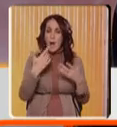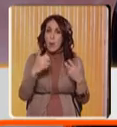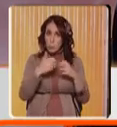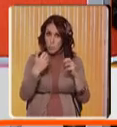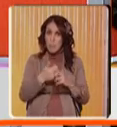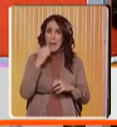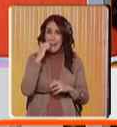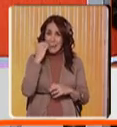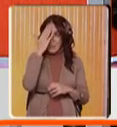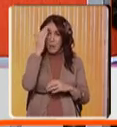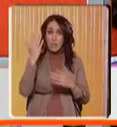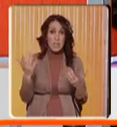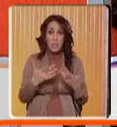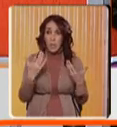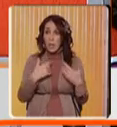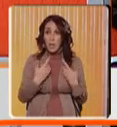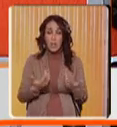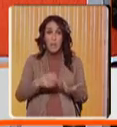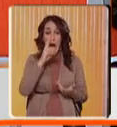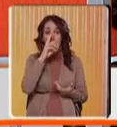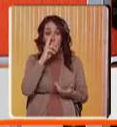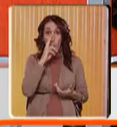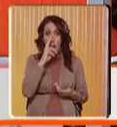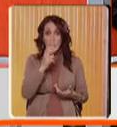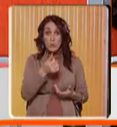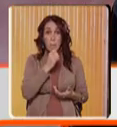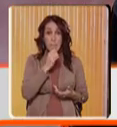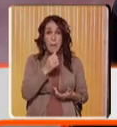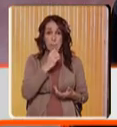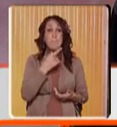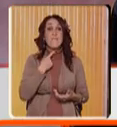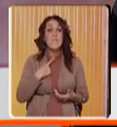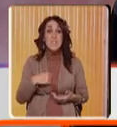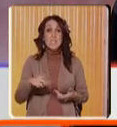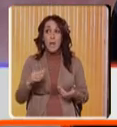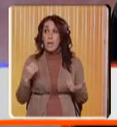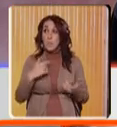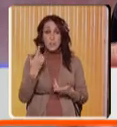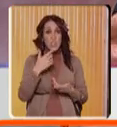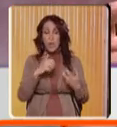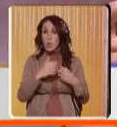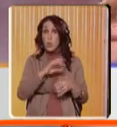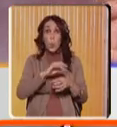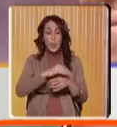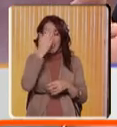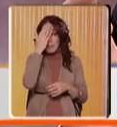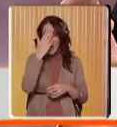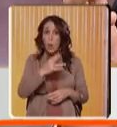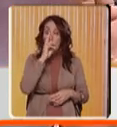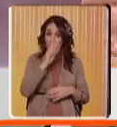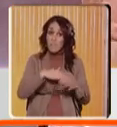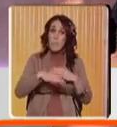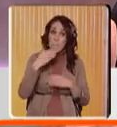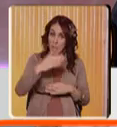ficar dementes. E vemos alcoólicos crónicos, afinal, de alguns anos, não é? Uhum. E relativamente novos, ficarem dementes. Portanto, o álcool faz mal ao